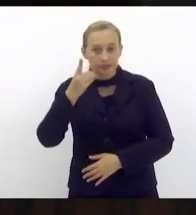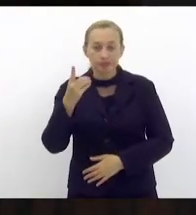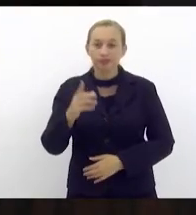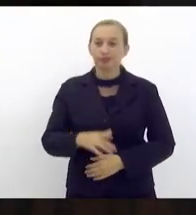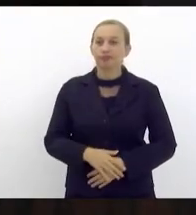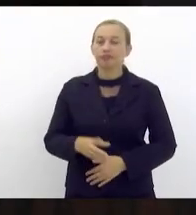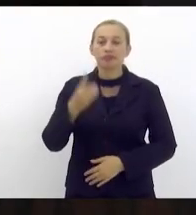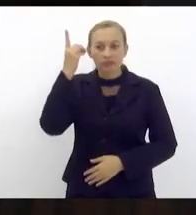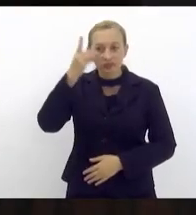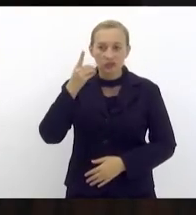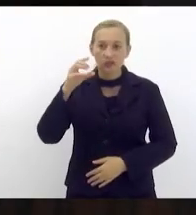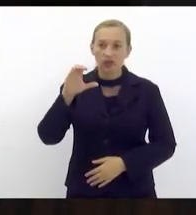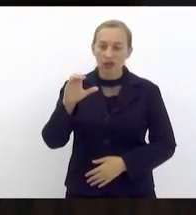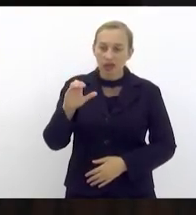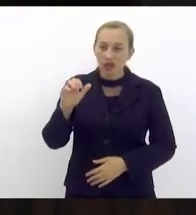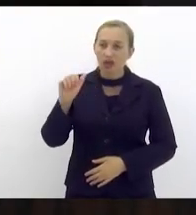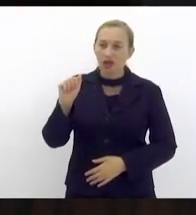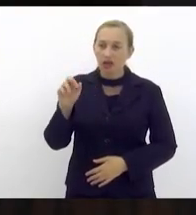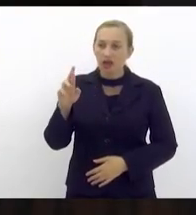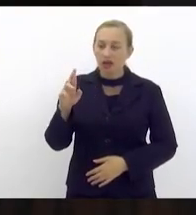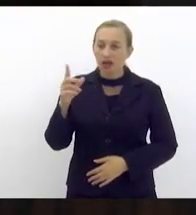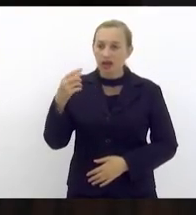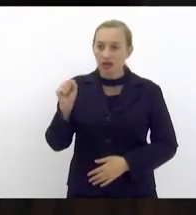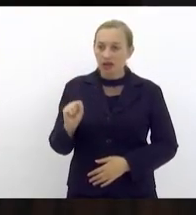a Carla Machado